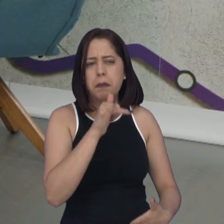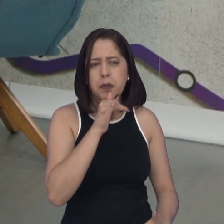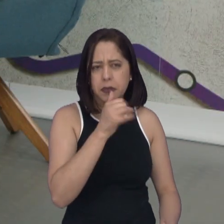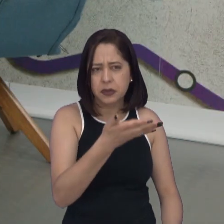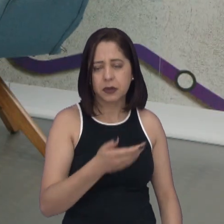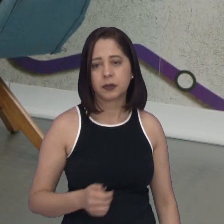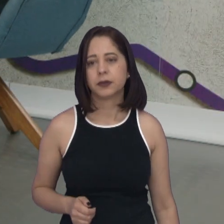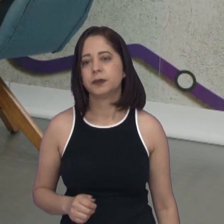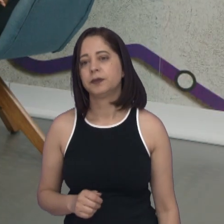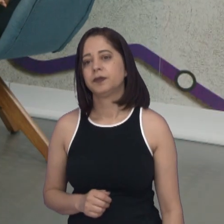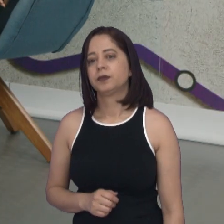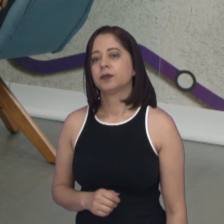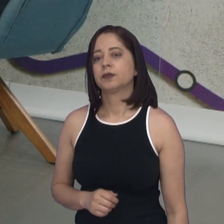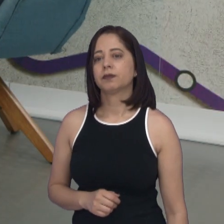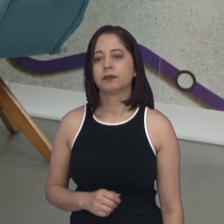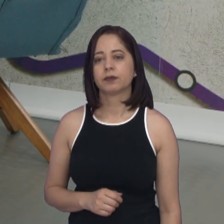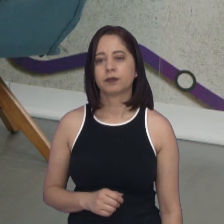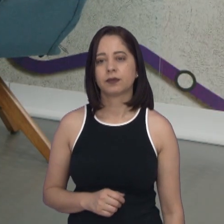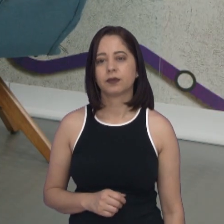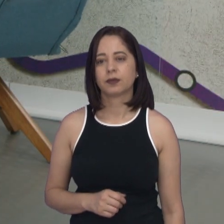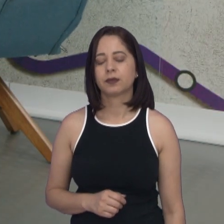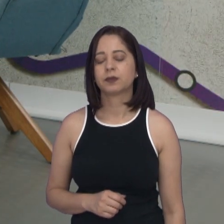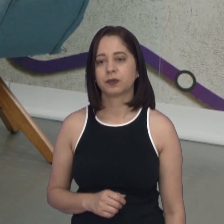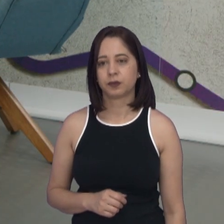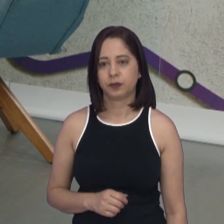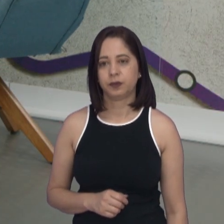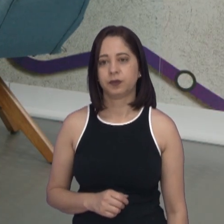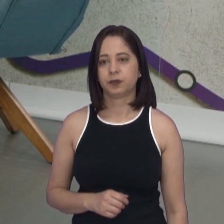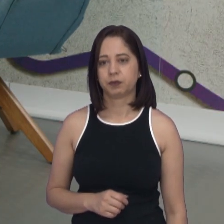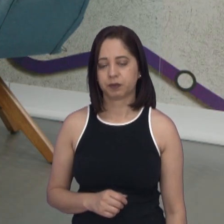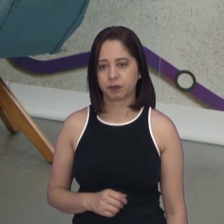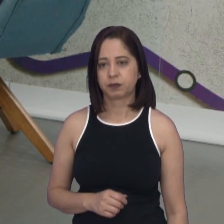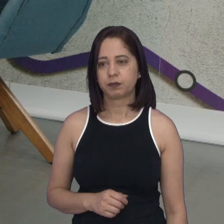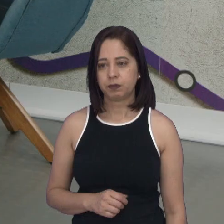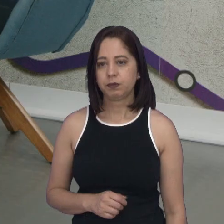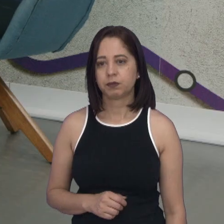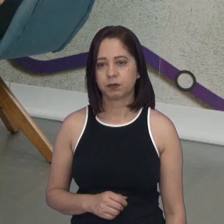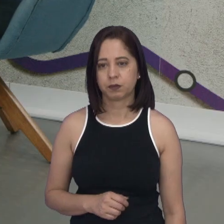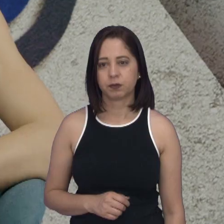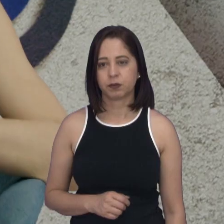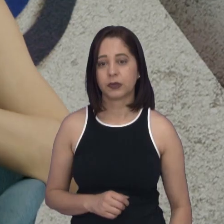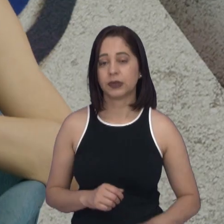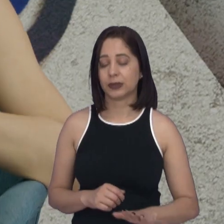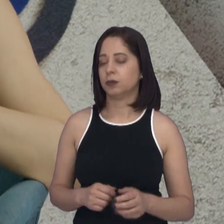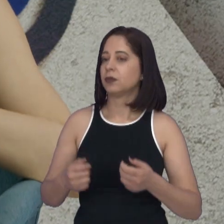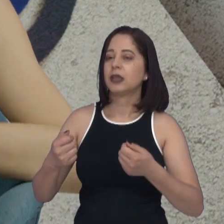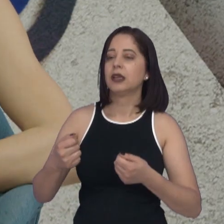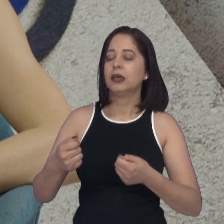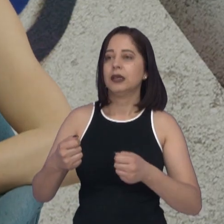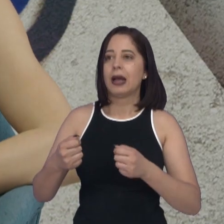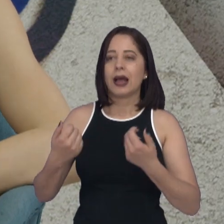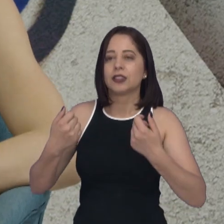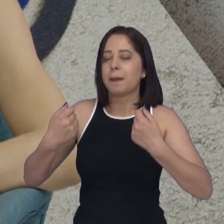trazer. Perfeito, Fer. Bom, eu gosto bastante de falar que para entender a sustentabilidade, a gente tem que ter um olhar